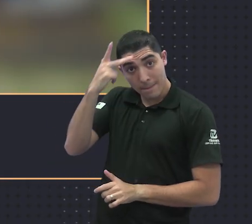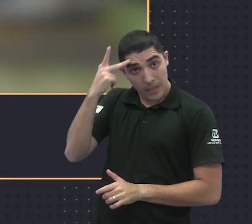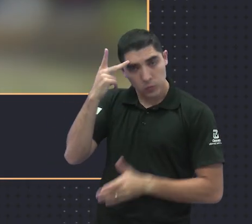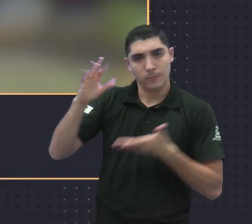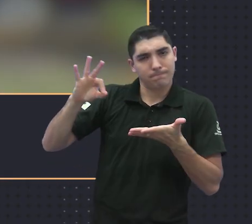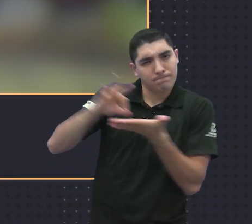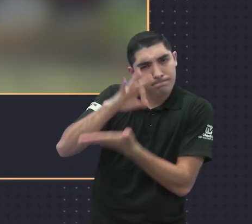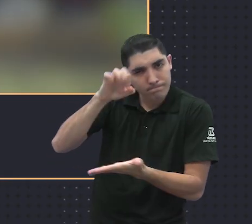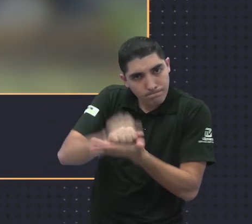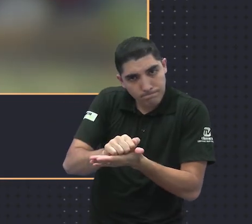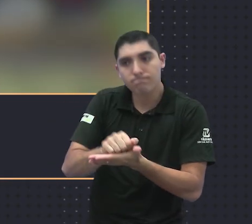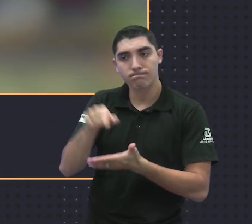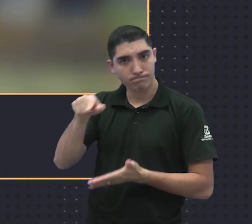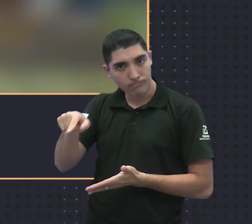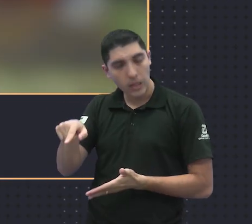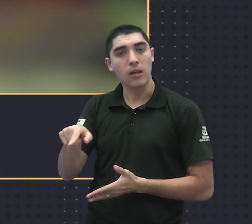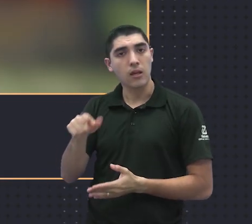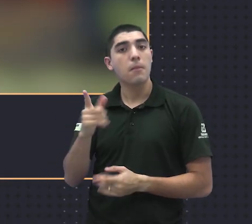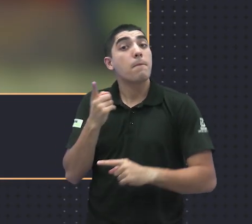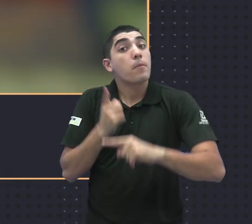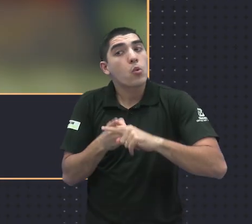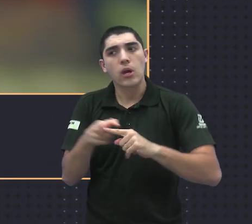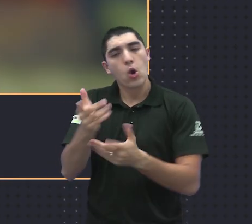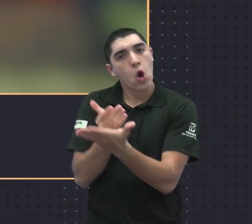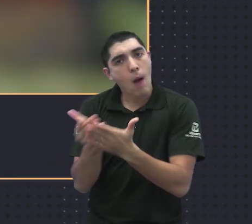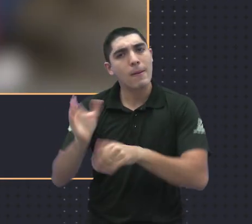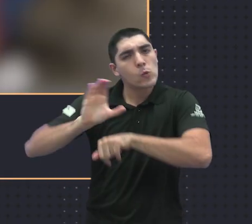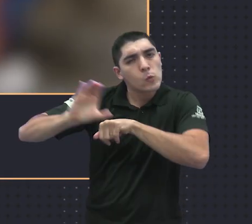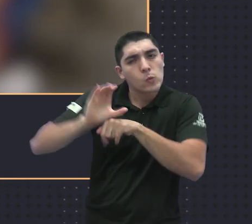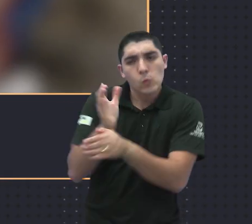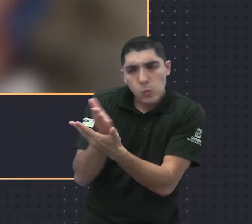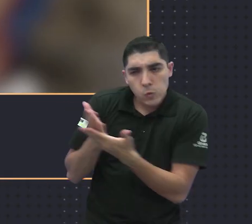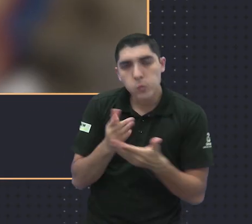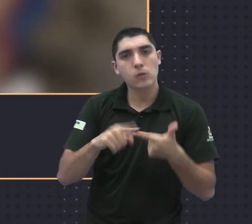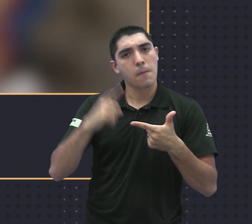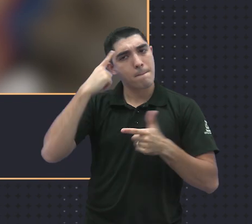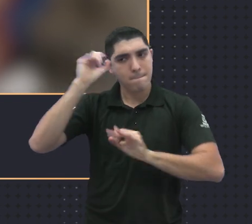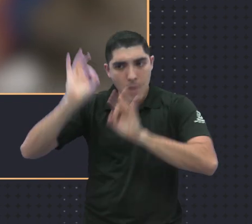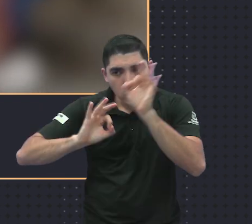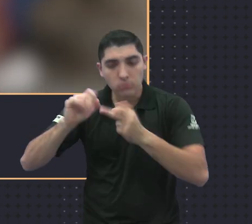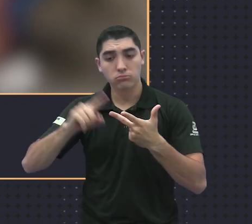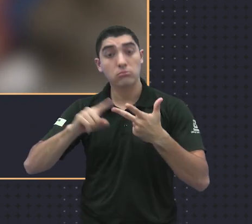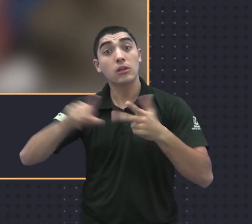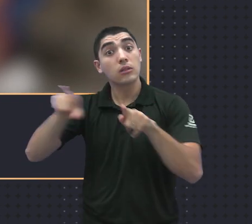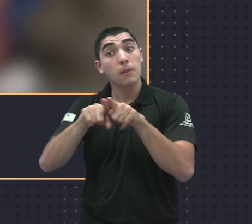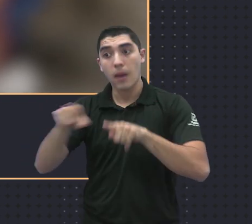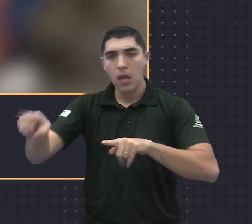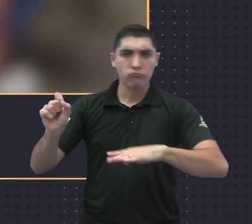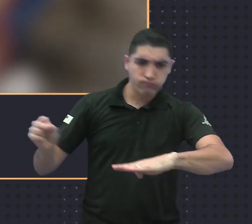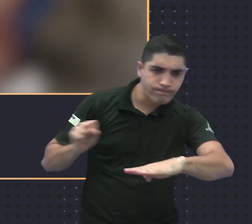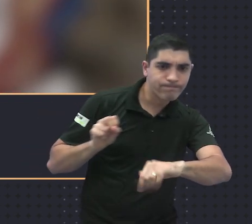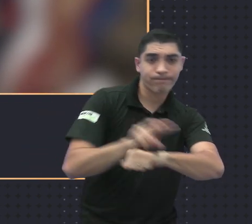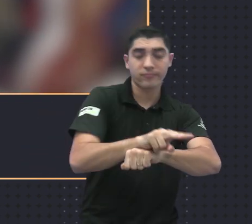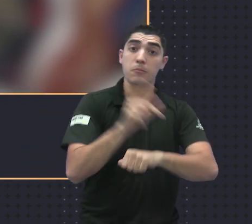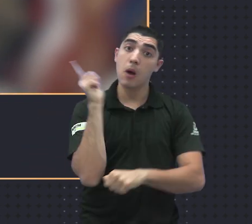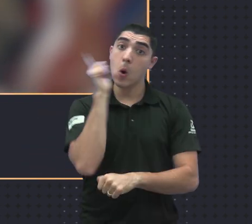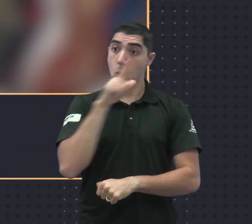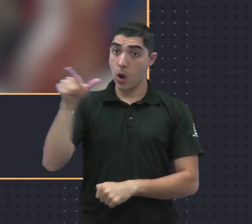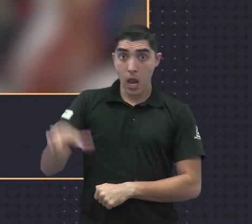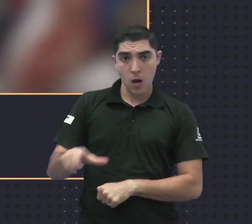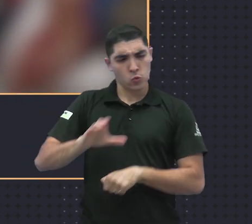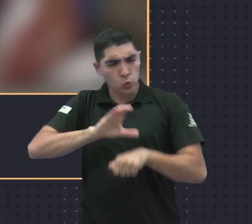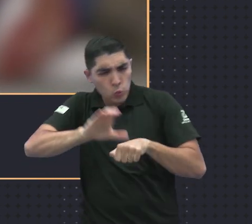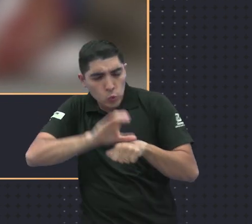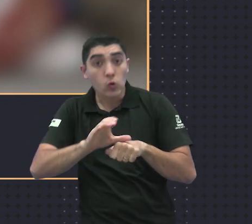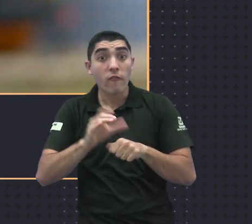um cadastro da população em situação de rua para realizar estudos, planejamentos e a implementação de ações que